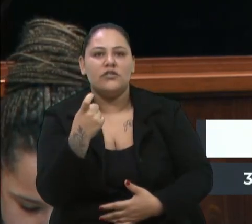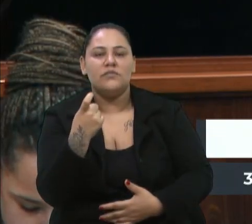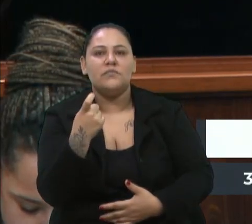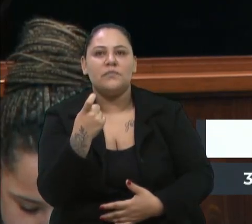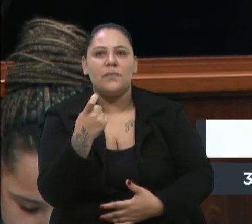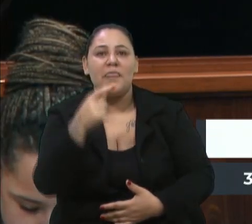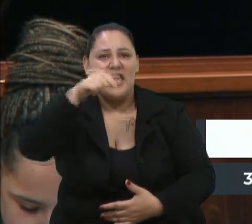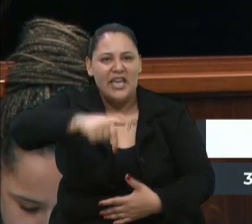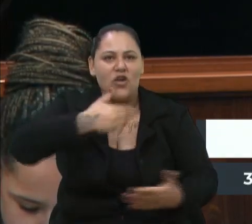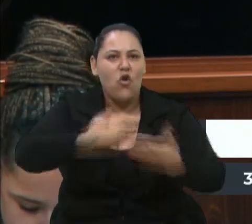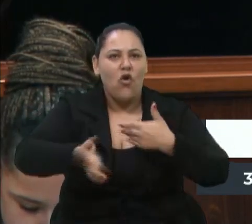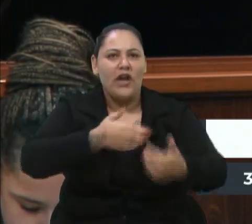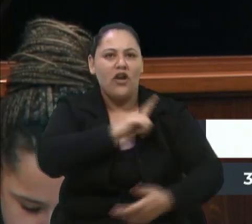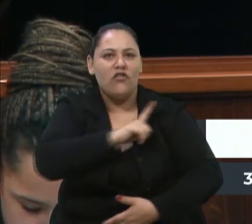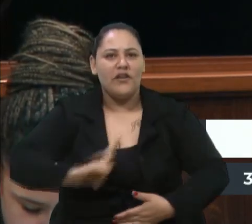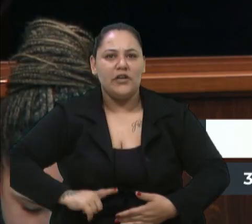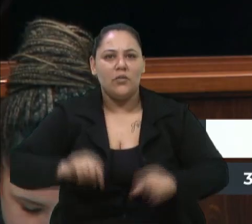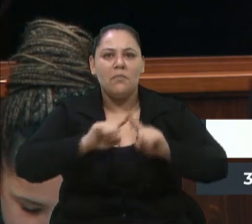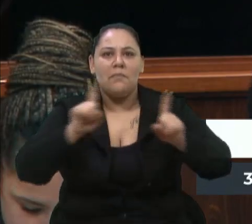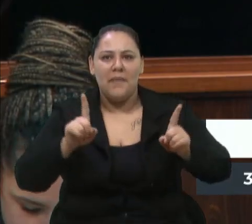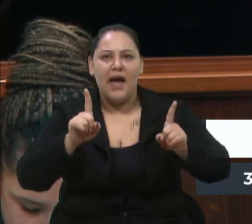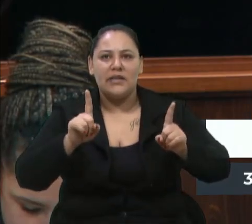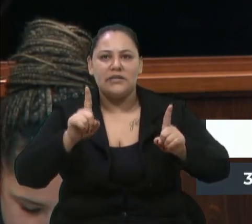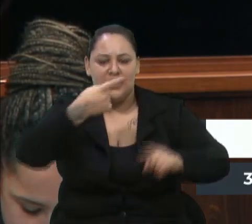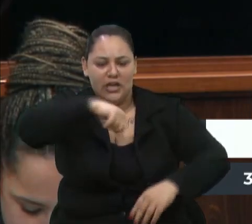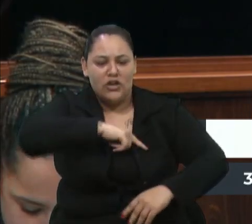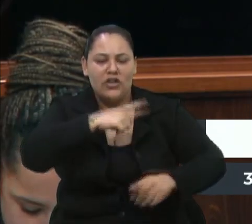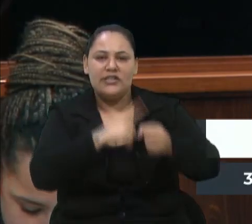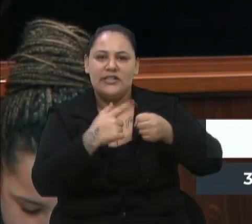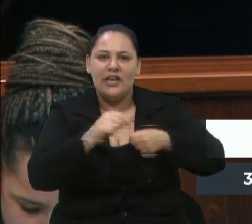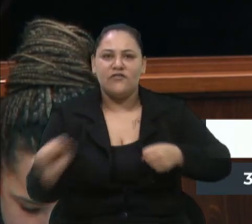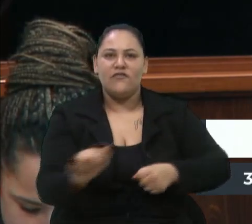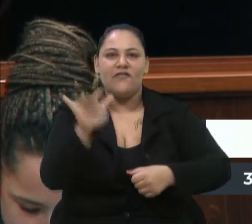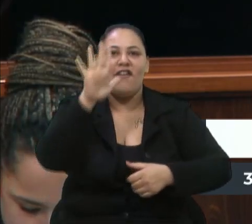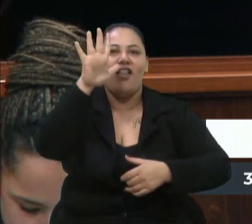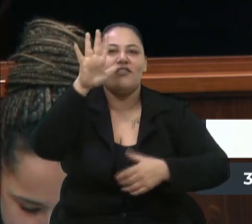qualquer governo, mas que a nossa cidade seja valorizada e agraciada como Universidade Federal. Obrigado, presidente.